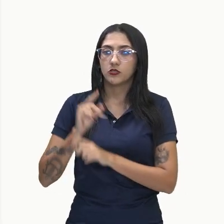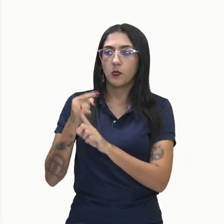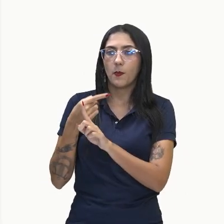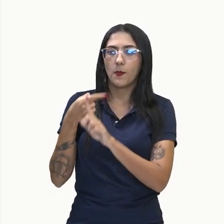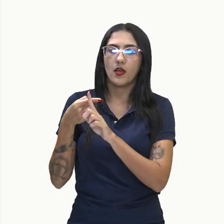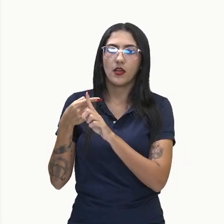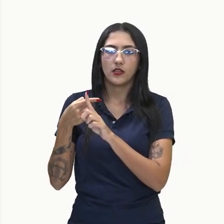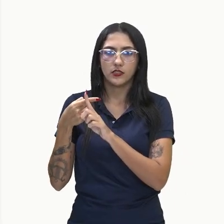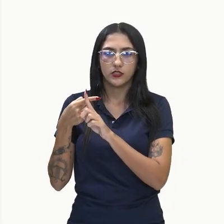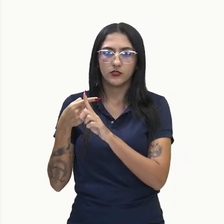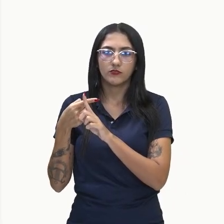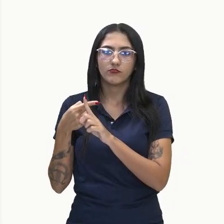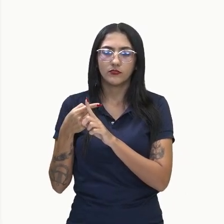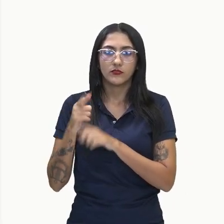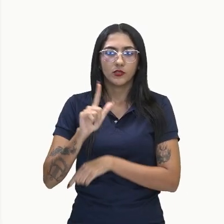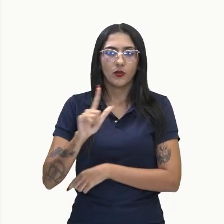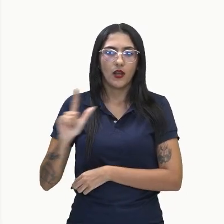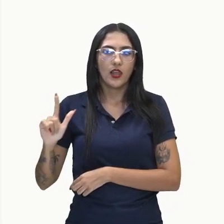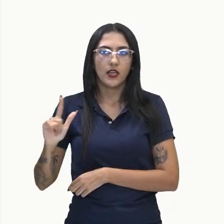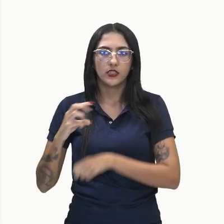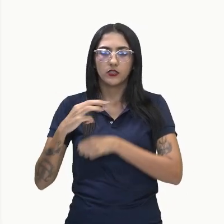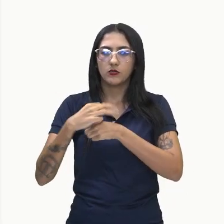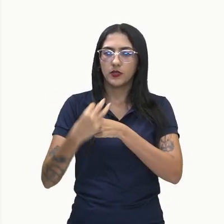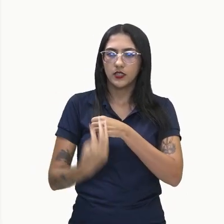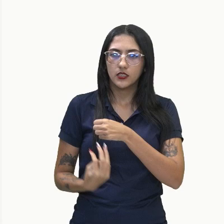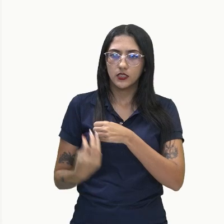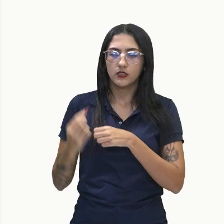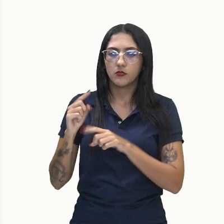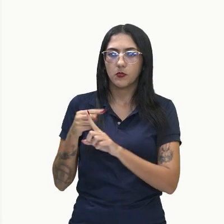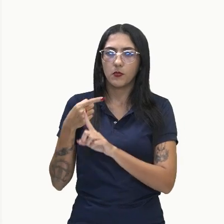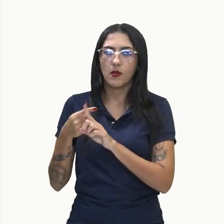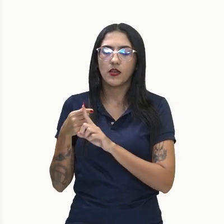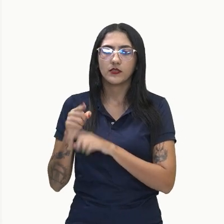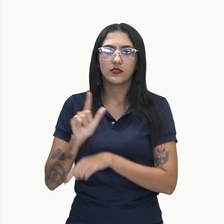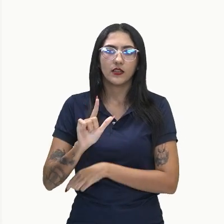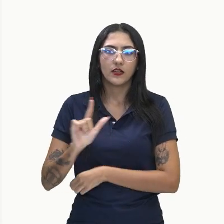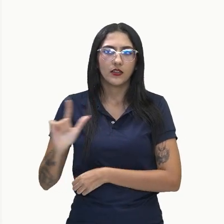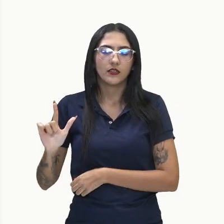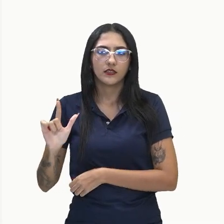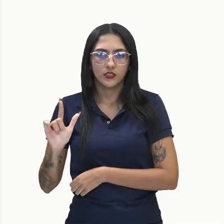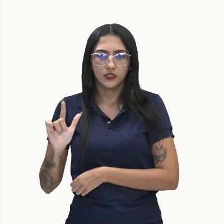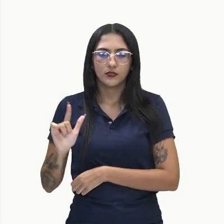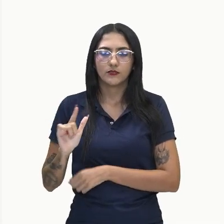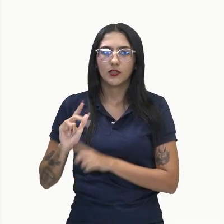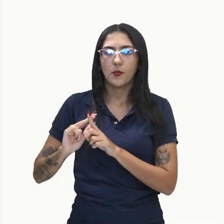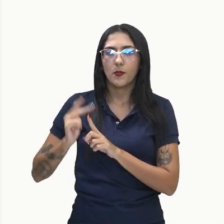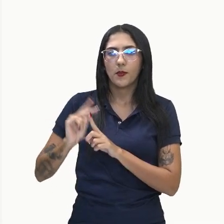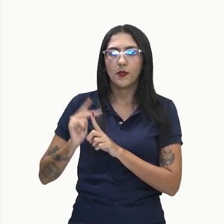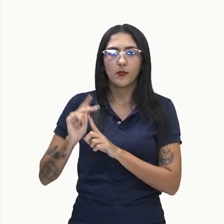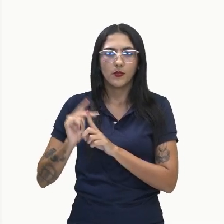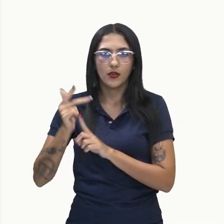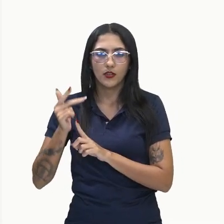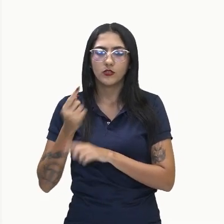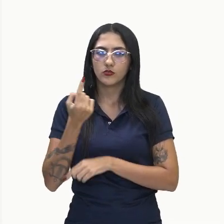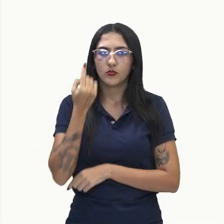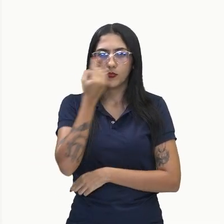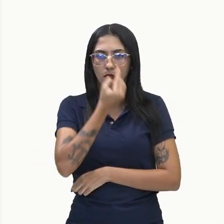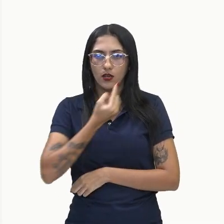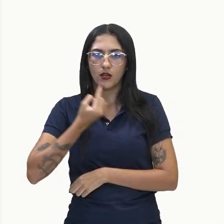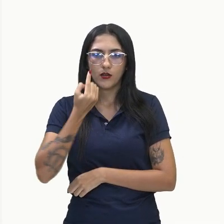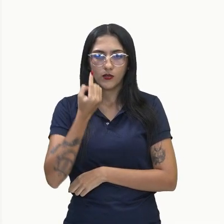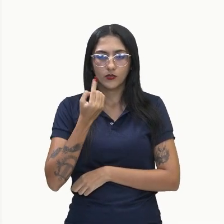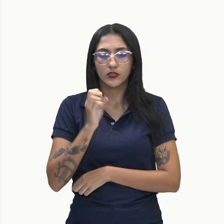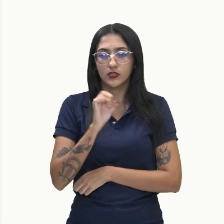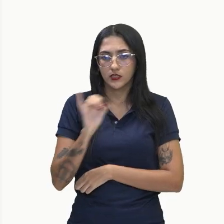A leste do meridiano de Greenwich, eu vou ali aumentando 1 hora, se eu estou caminhando